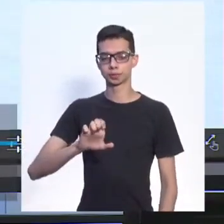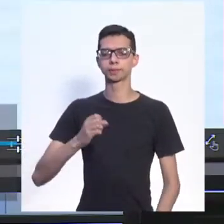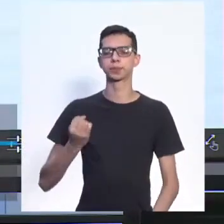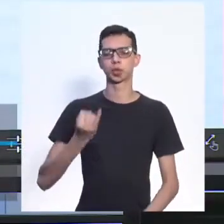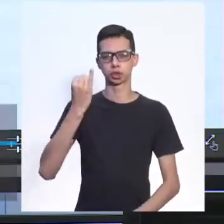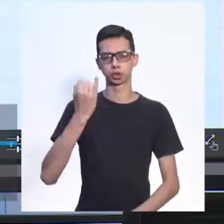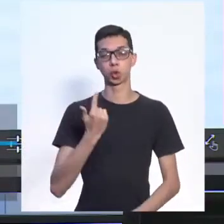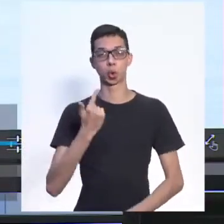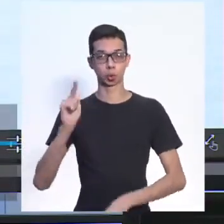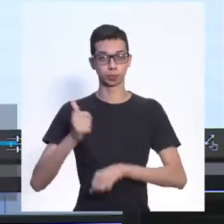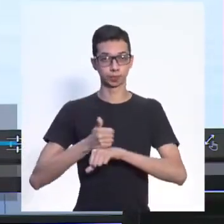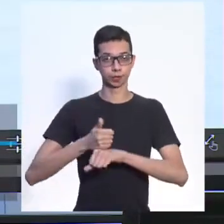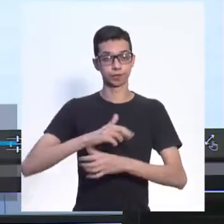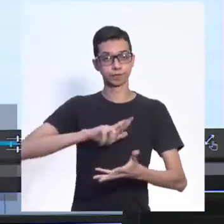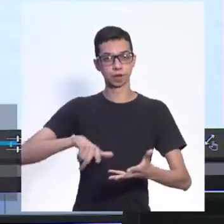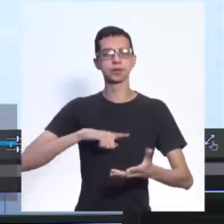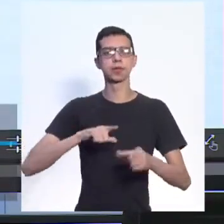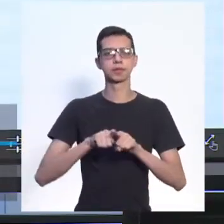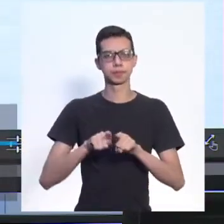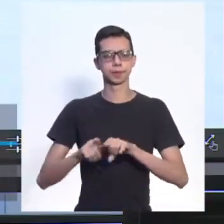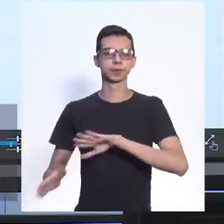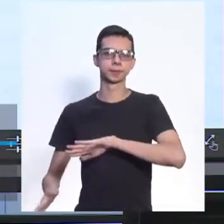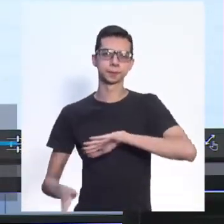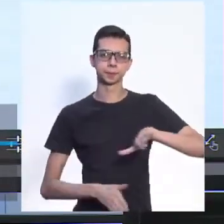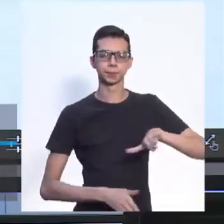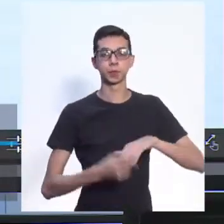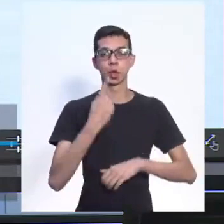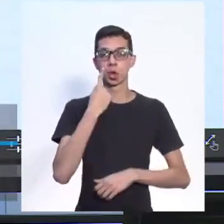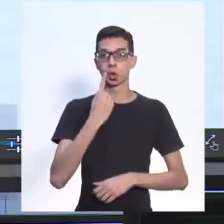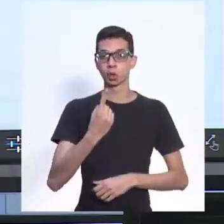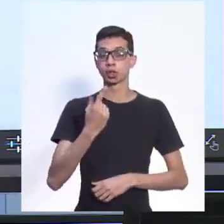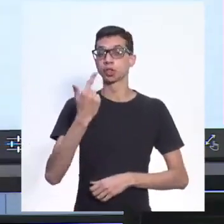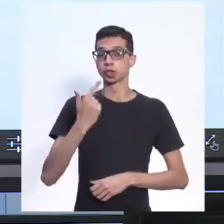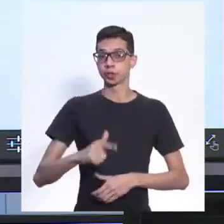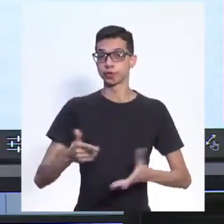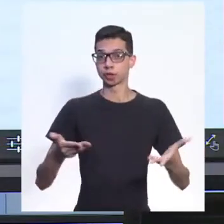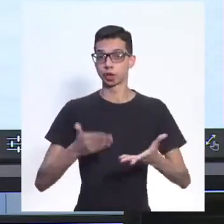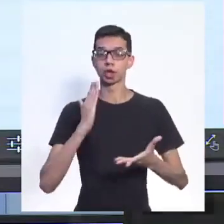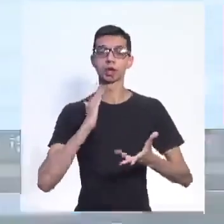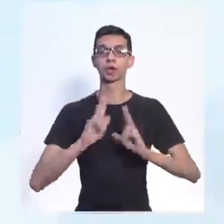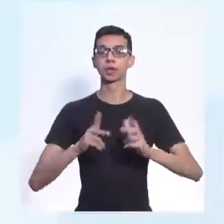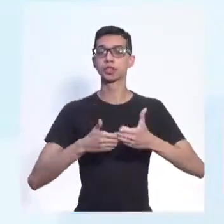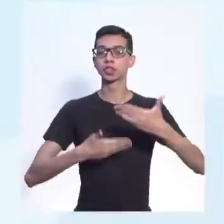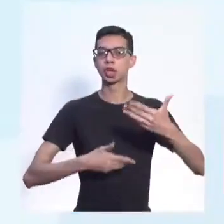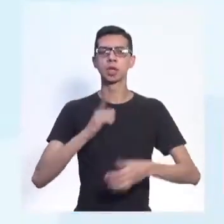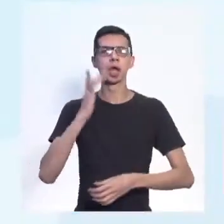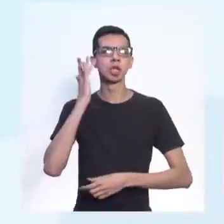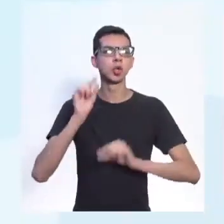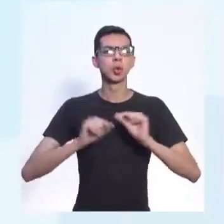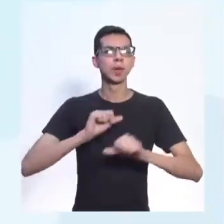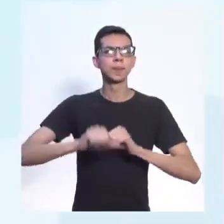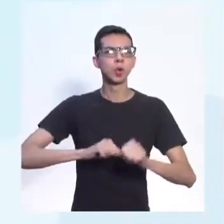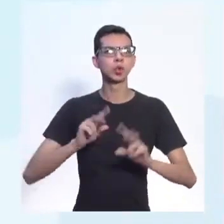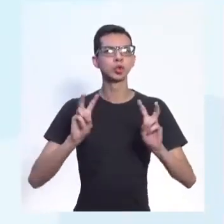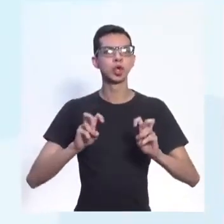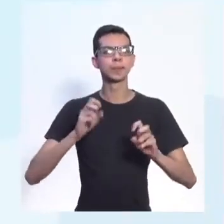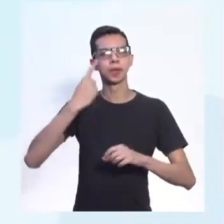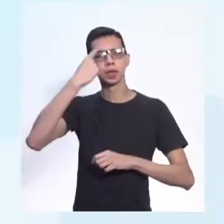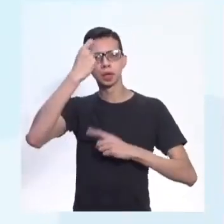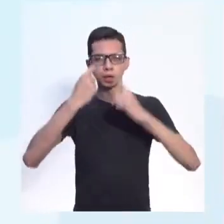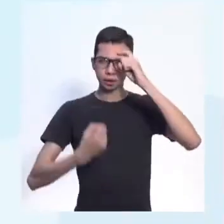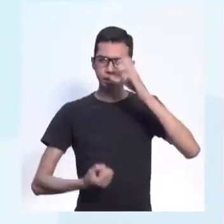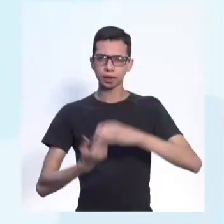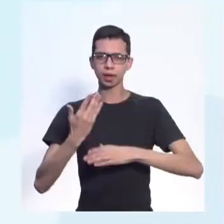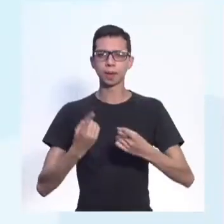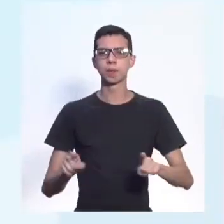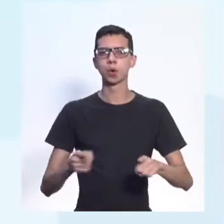também profissionais aí, tá bom? Olha só, mais uma interação pelo chat. O que vocês acham que mudou na criação musical e nas produções